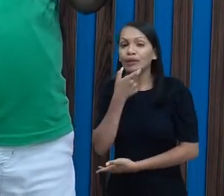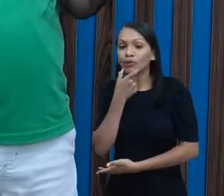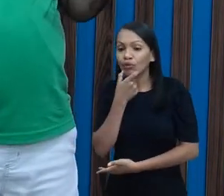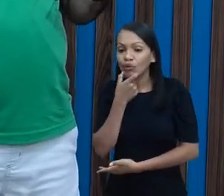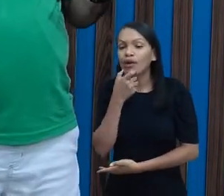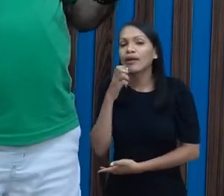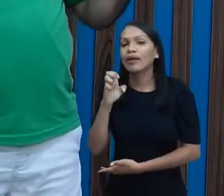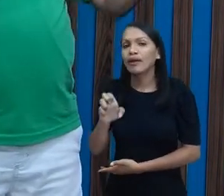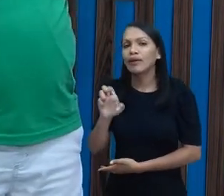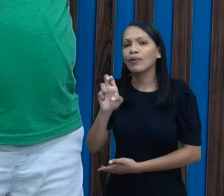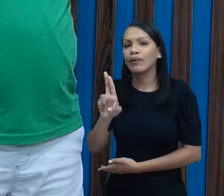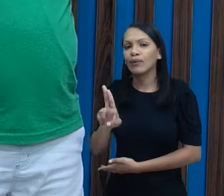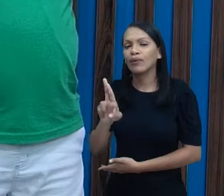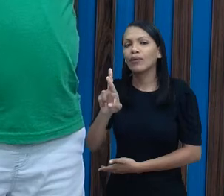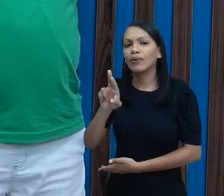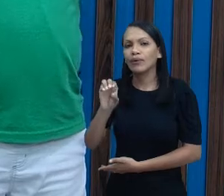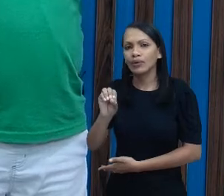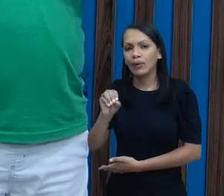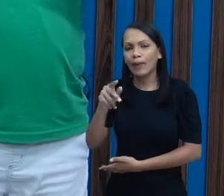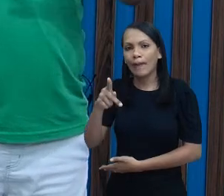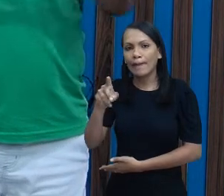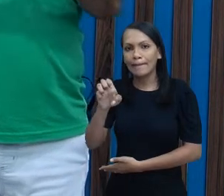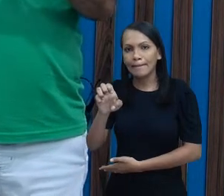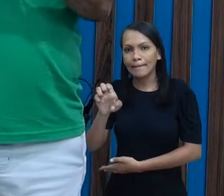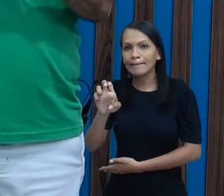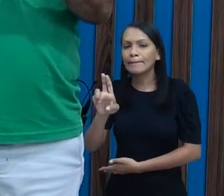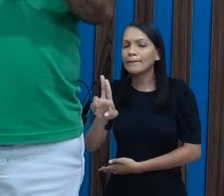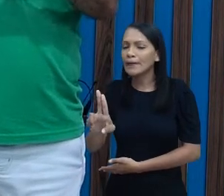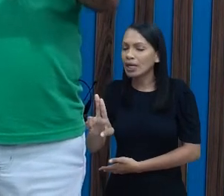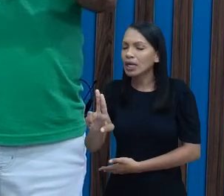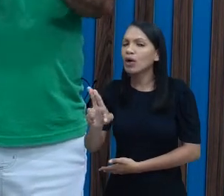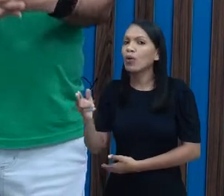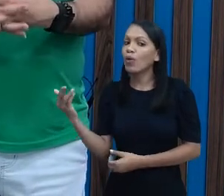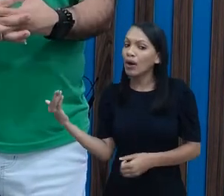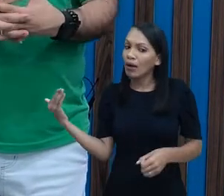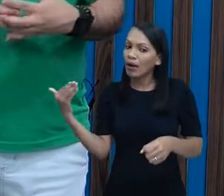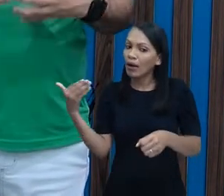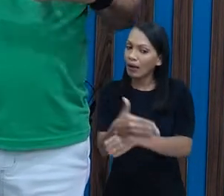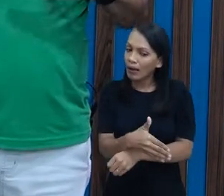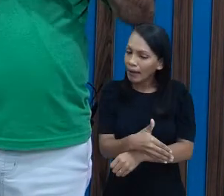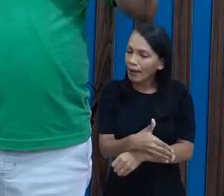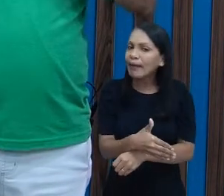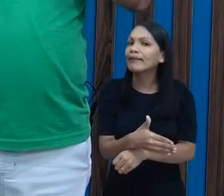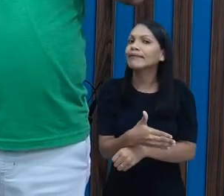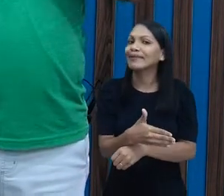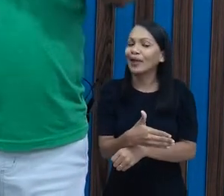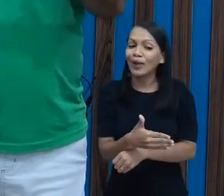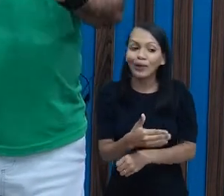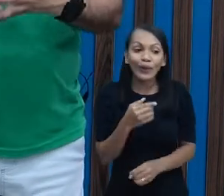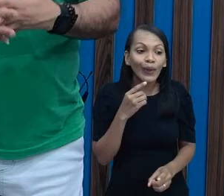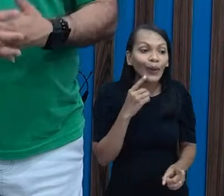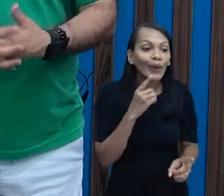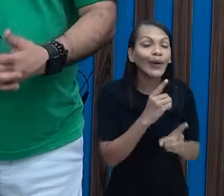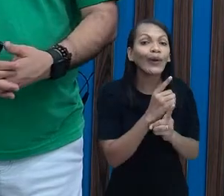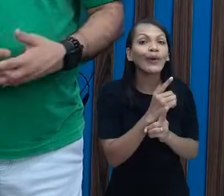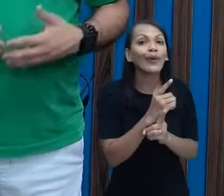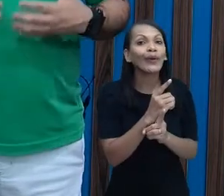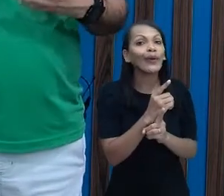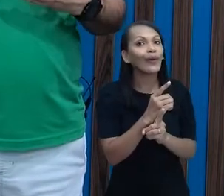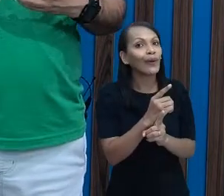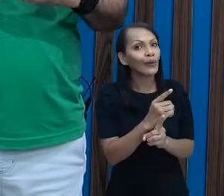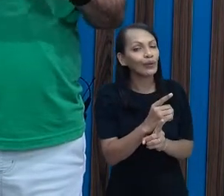cultura europeia, ela entrando em contato com a cultura ameríndia, né, a cultura dos chamados